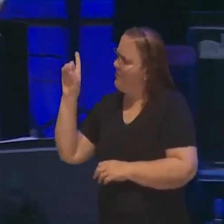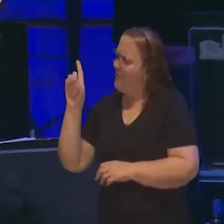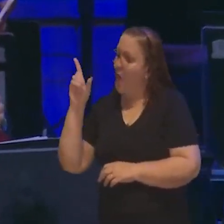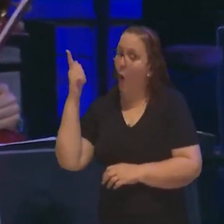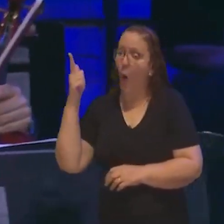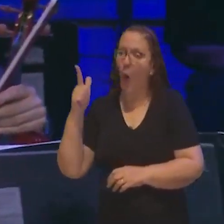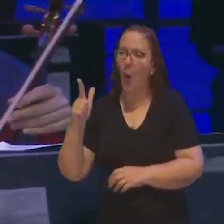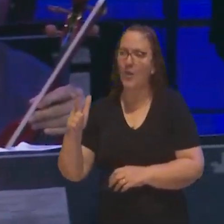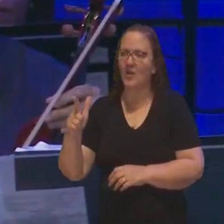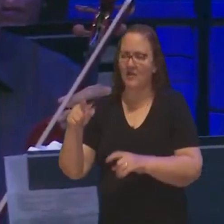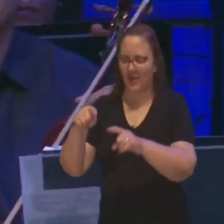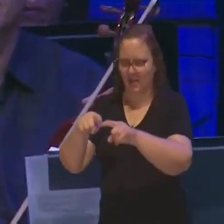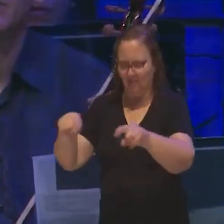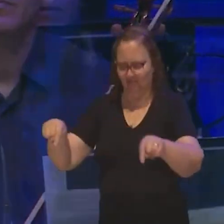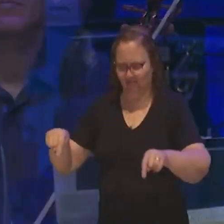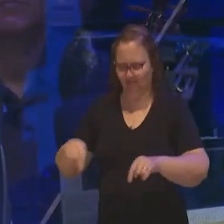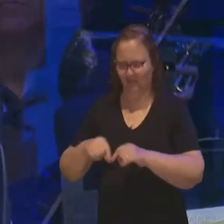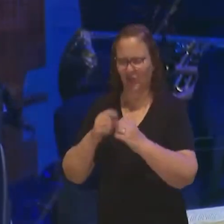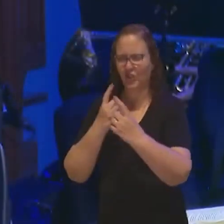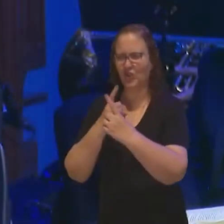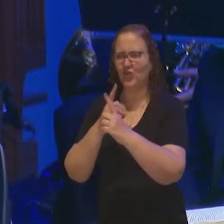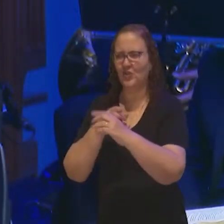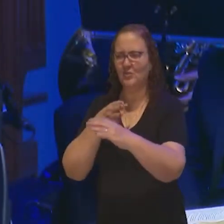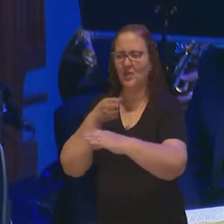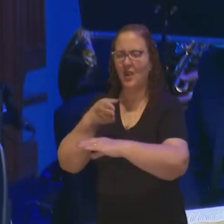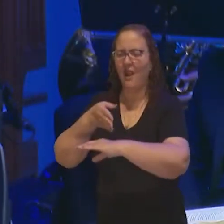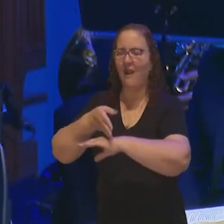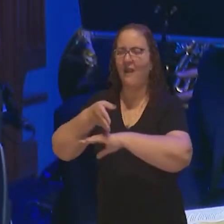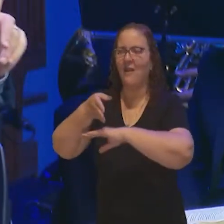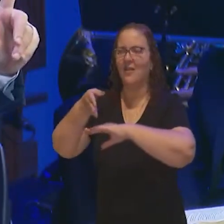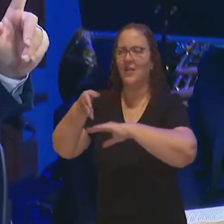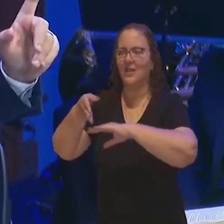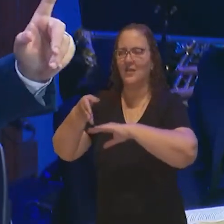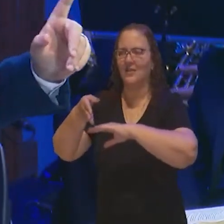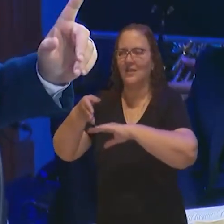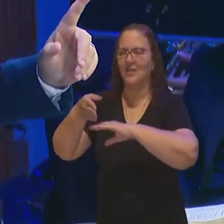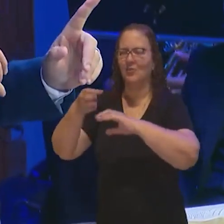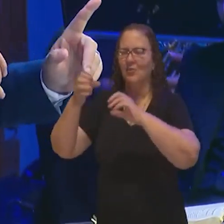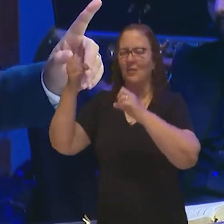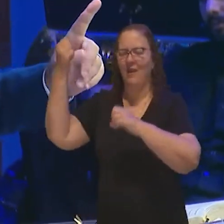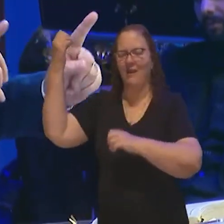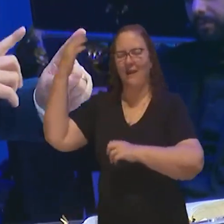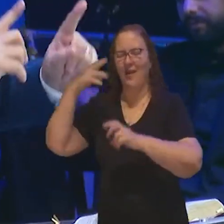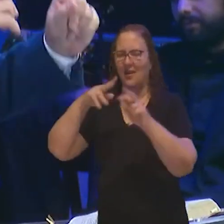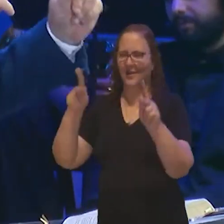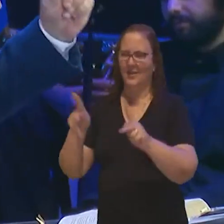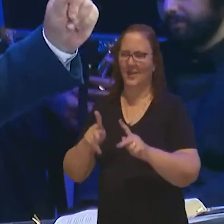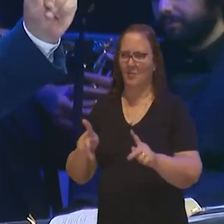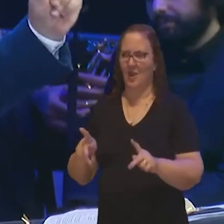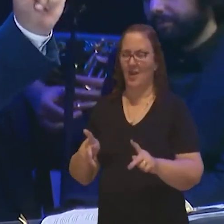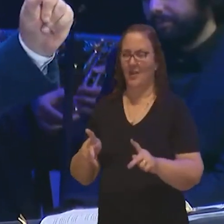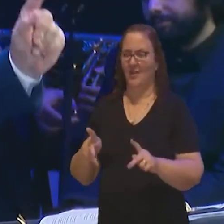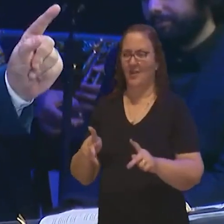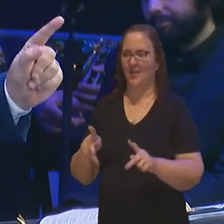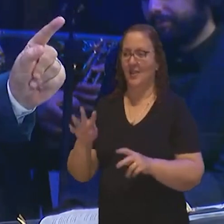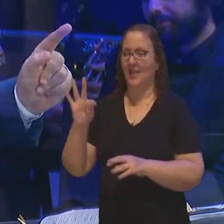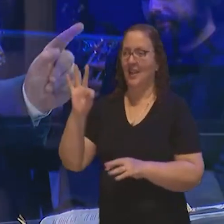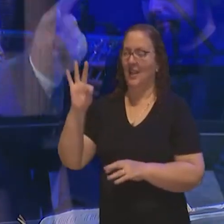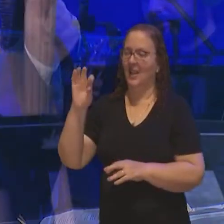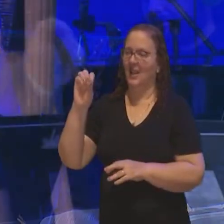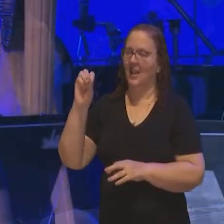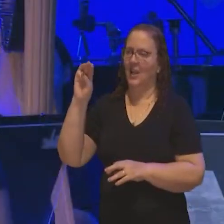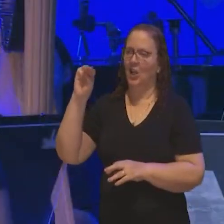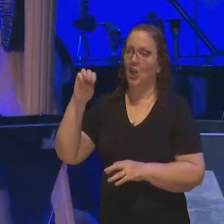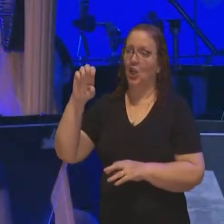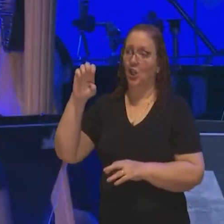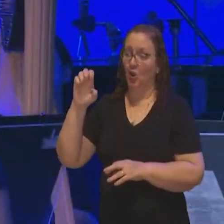que Jesus é o Senhor. Tomé não teria nenhuma outra resposta a